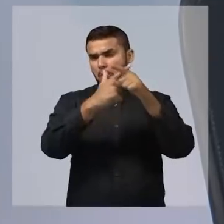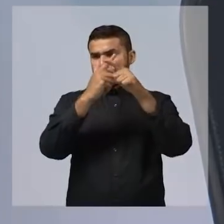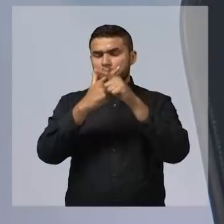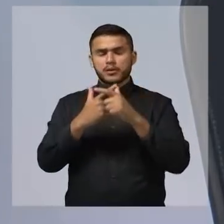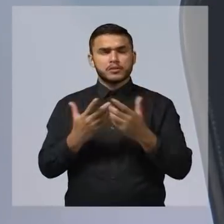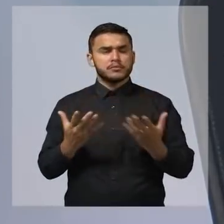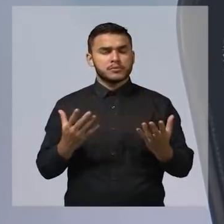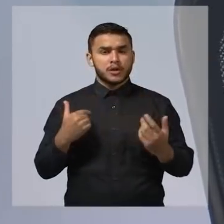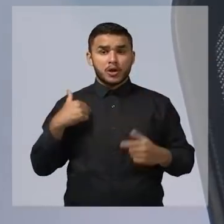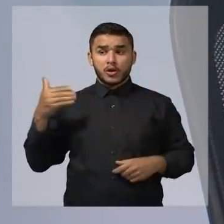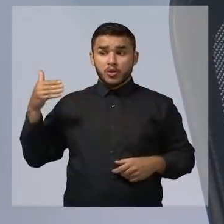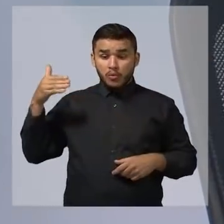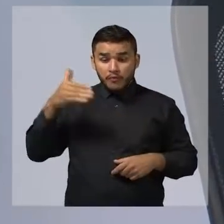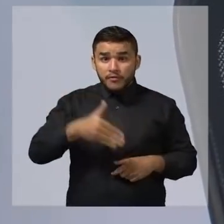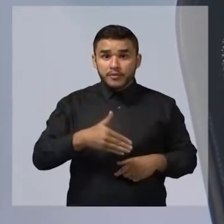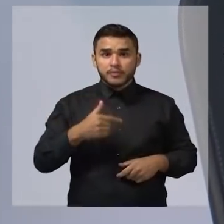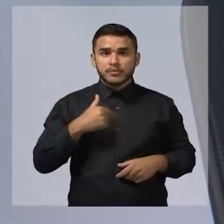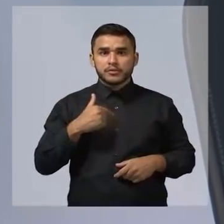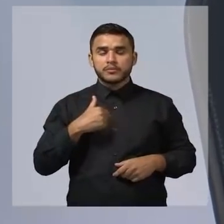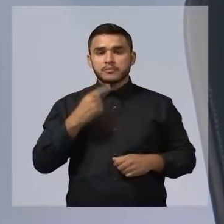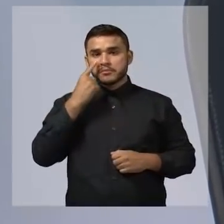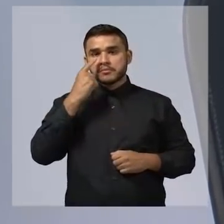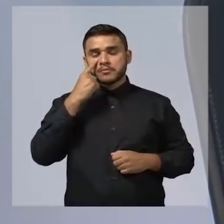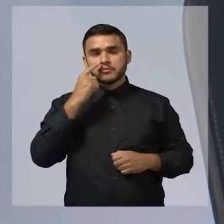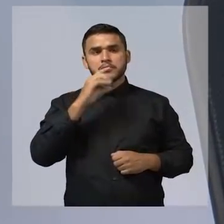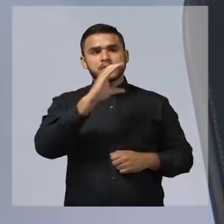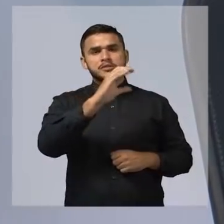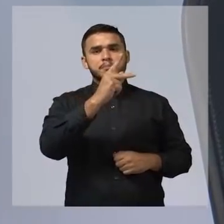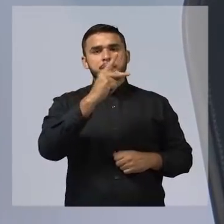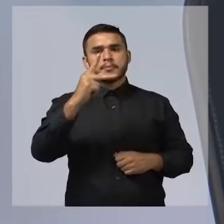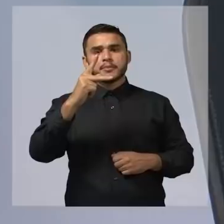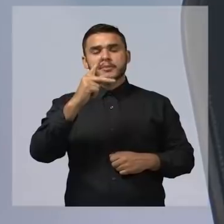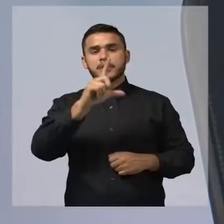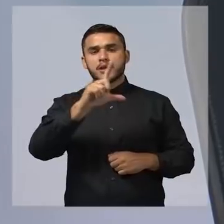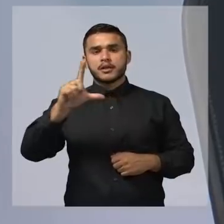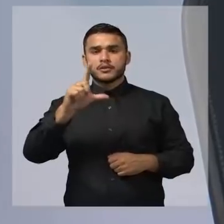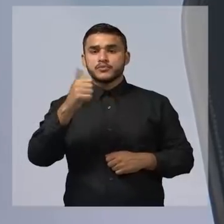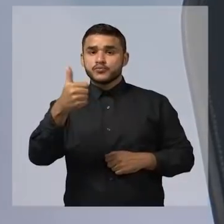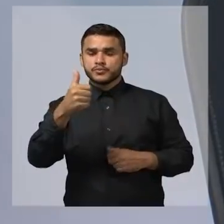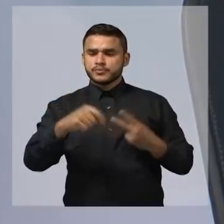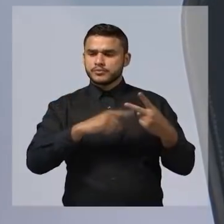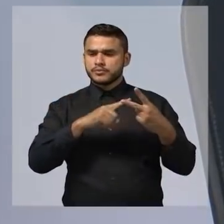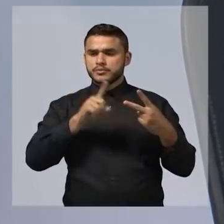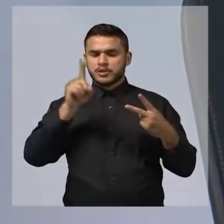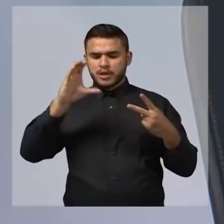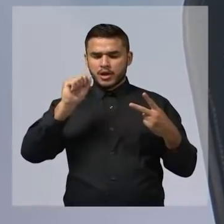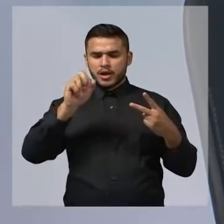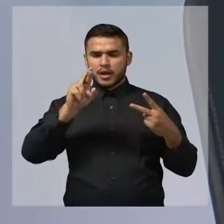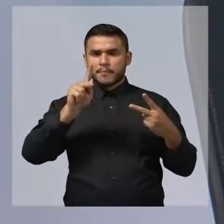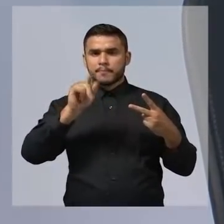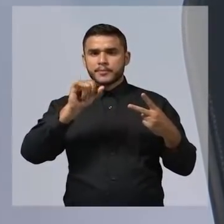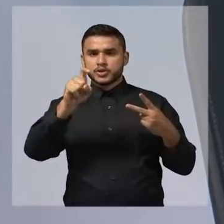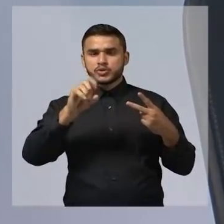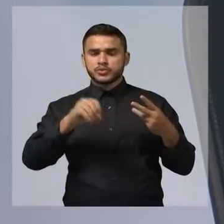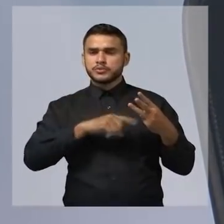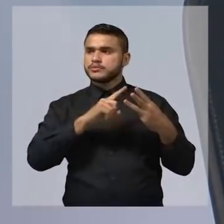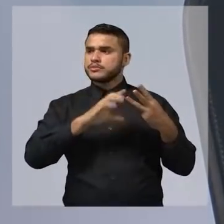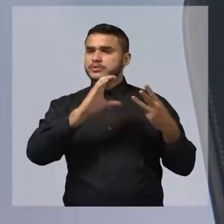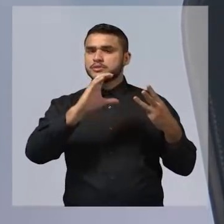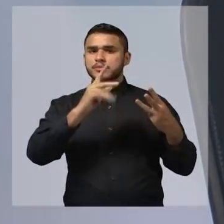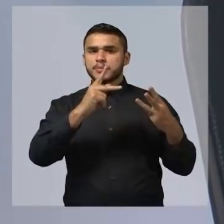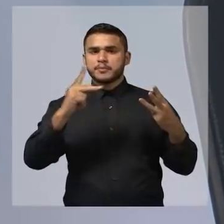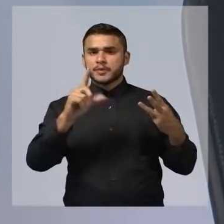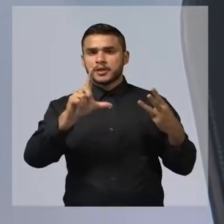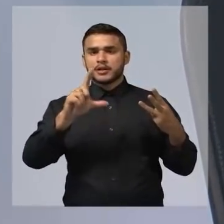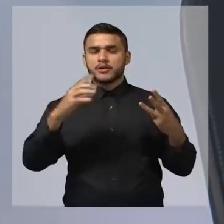destrutivo, que eu estive aqui, eu entrei no CPPL 1, no Carrapicho, CPPL 4, e não tinha uma porta